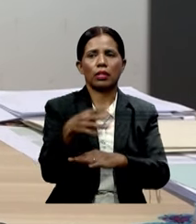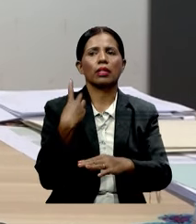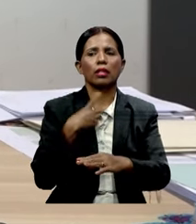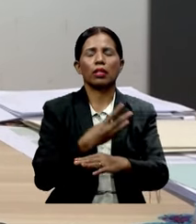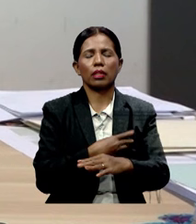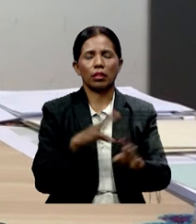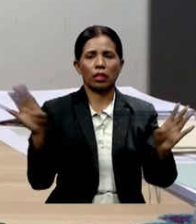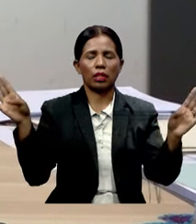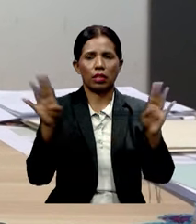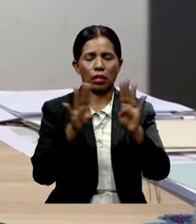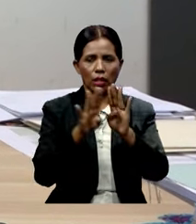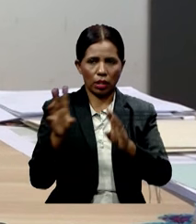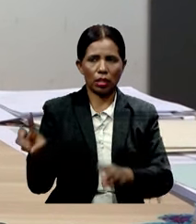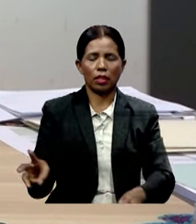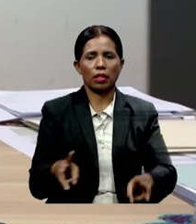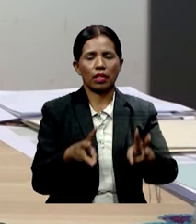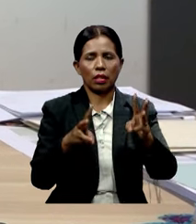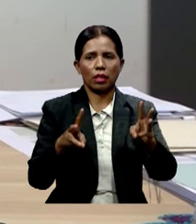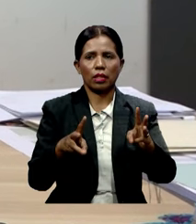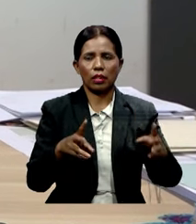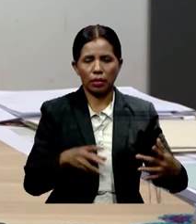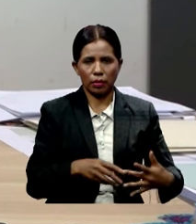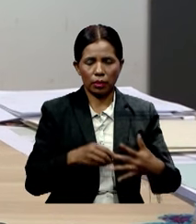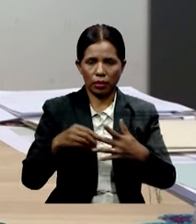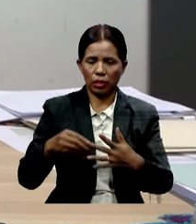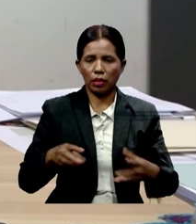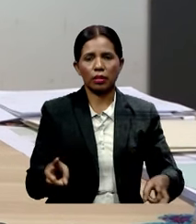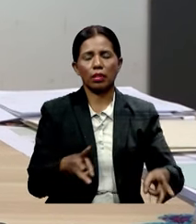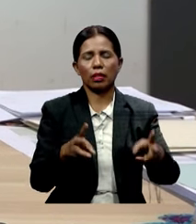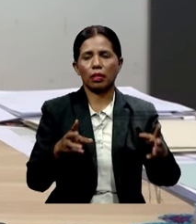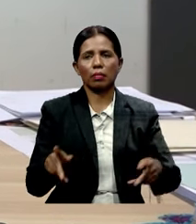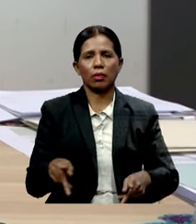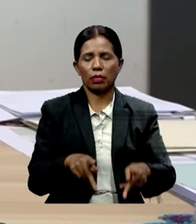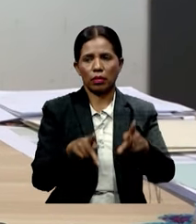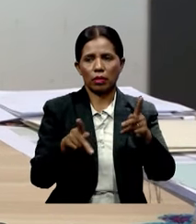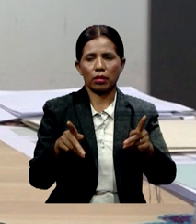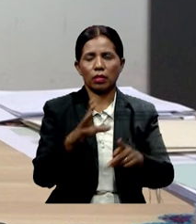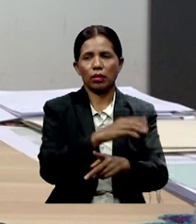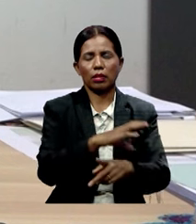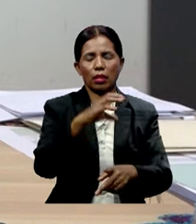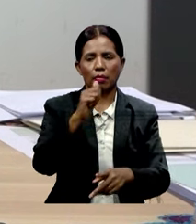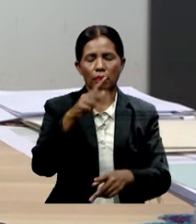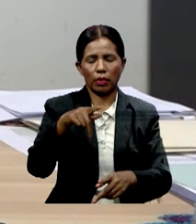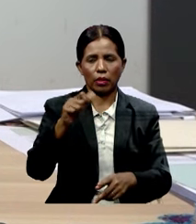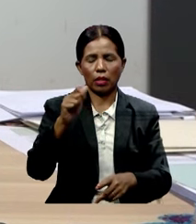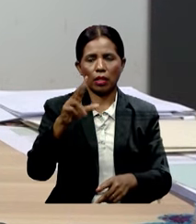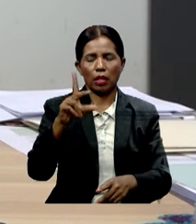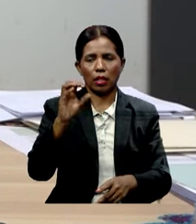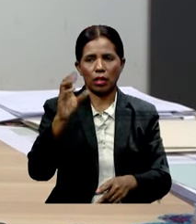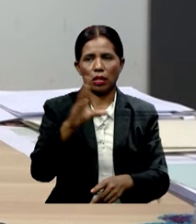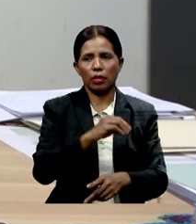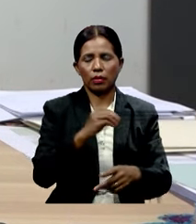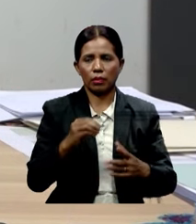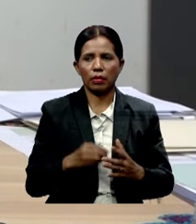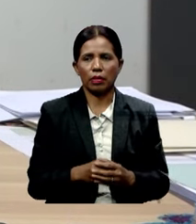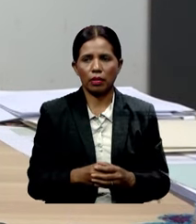halo takadalan, liliu, estrada pública nian. Hago iha Campo Alor, dalang simpang Campo Alor